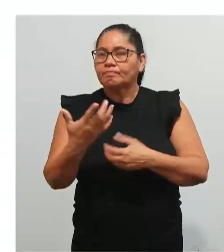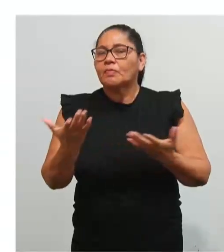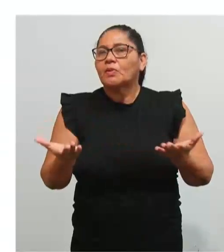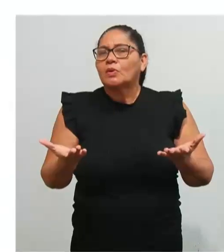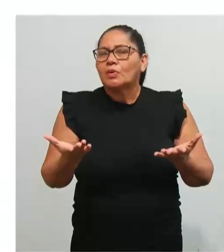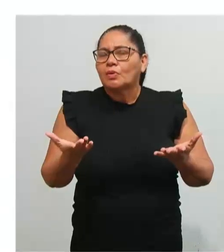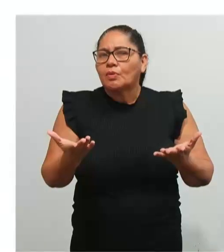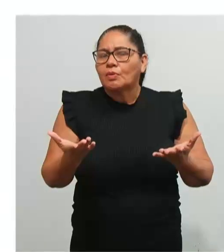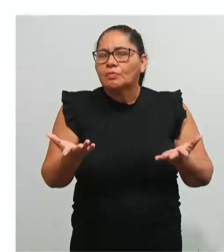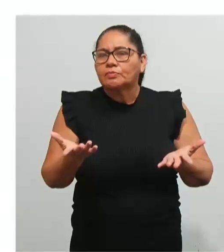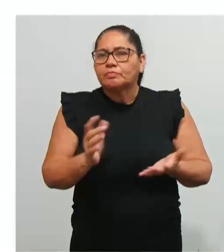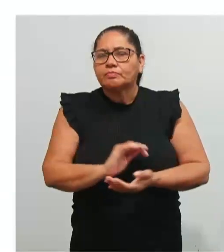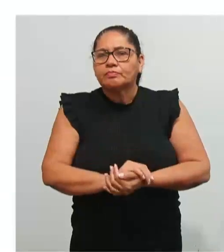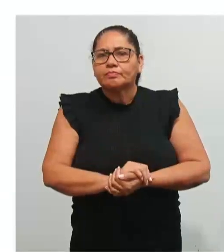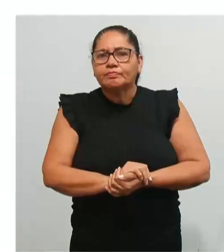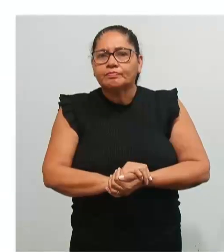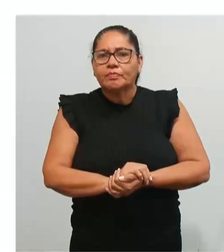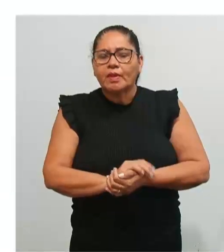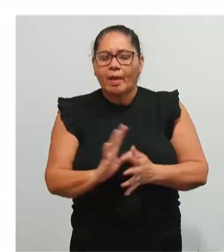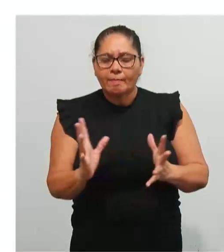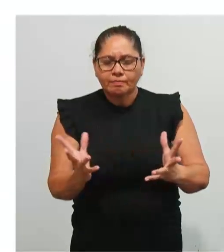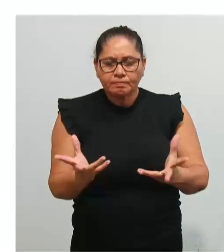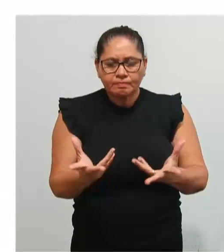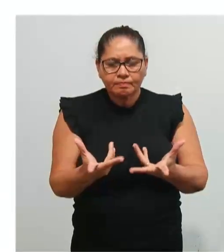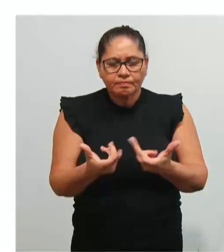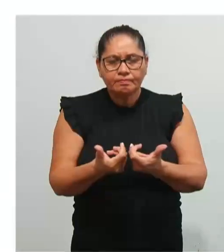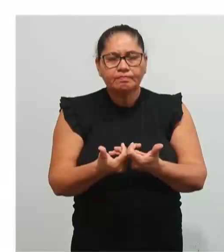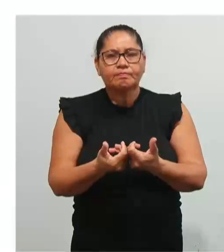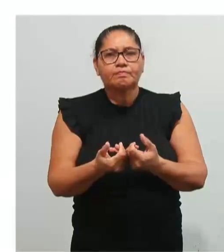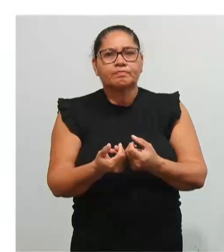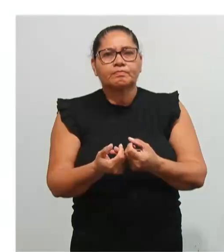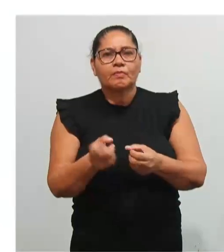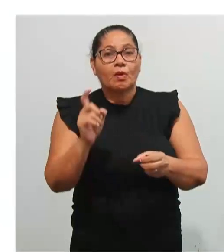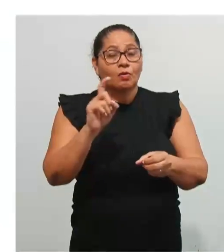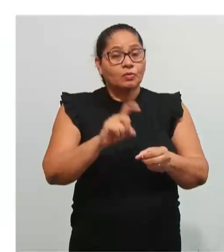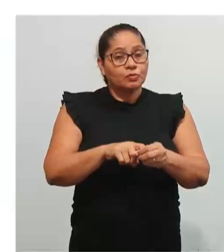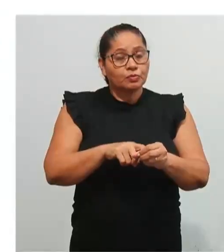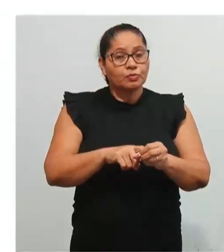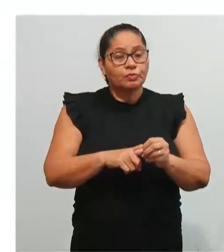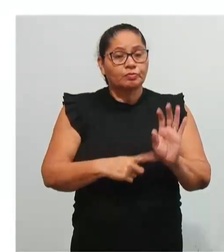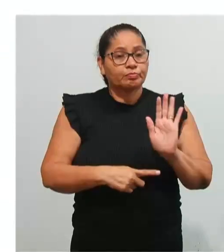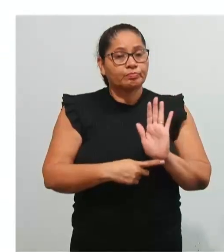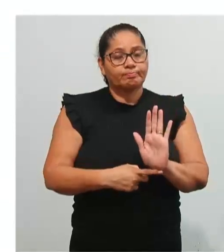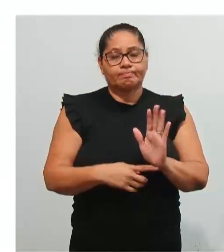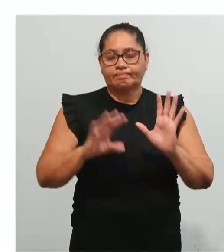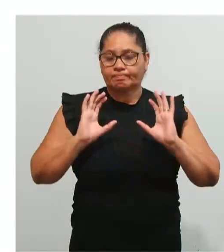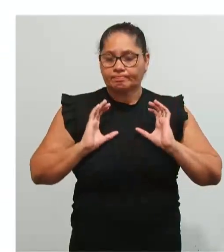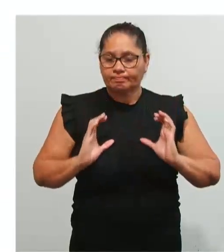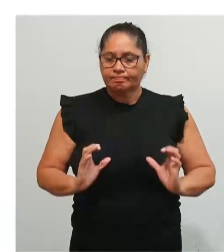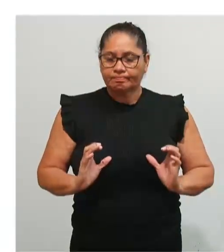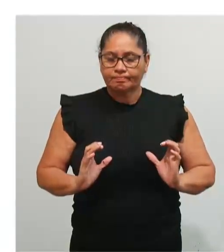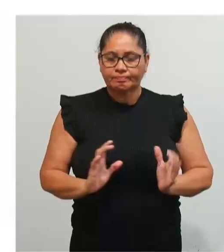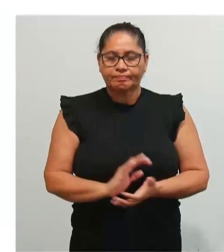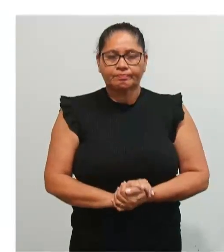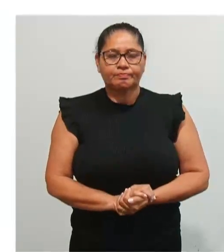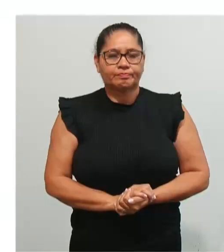muito mais flexível e eficiente, voltada para o atendimento do cidadão.